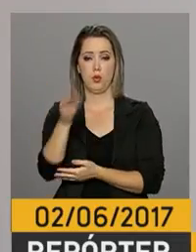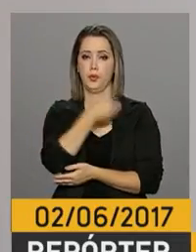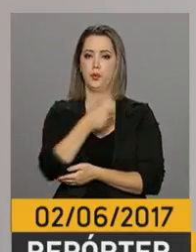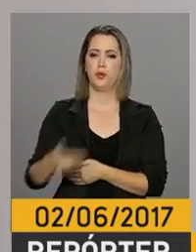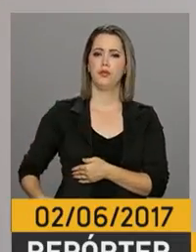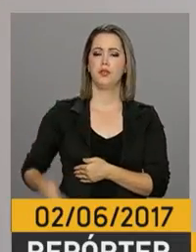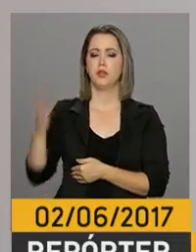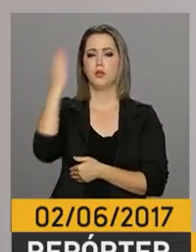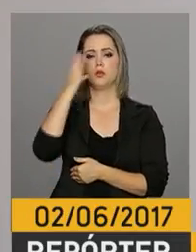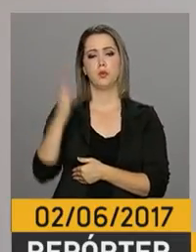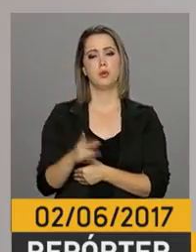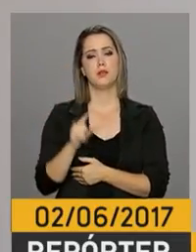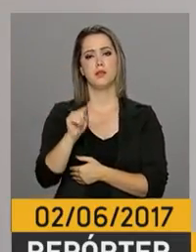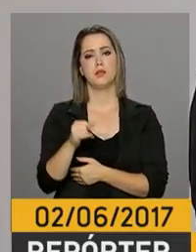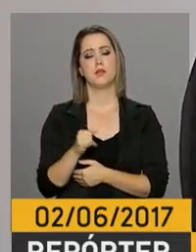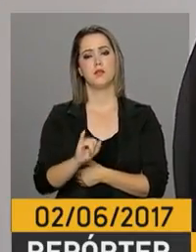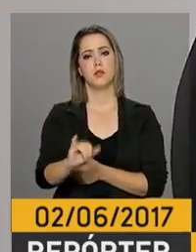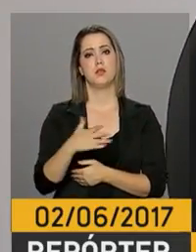se